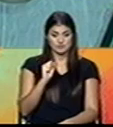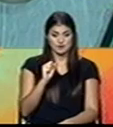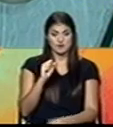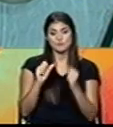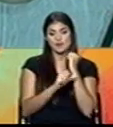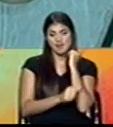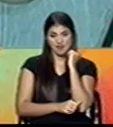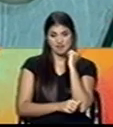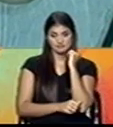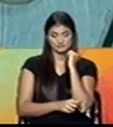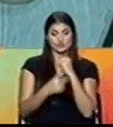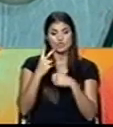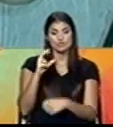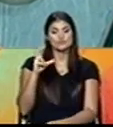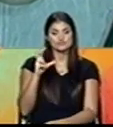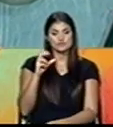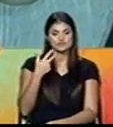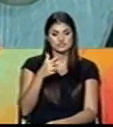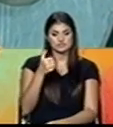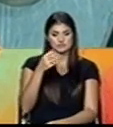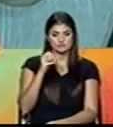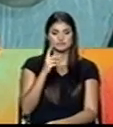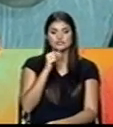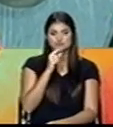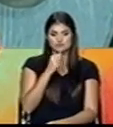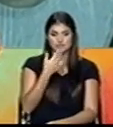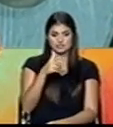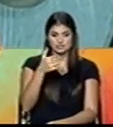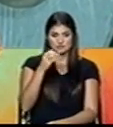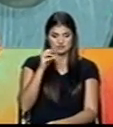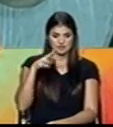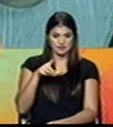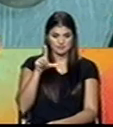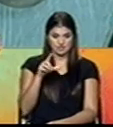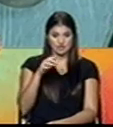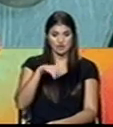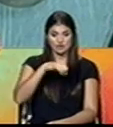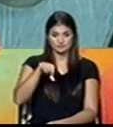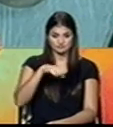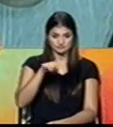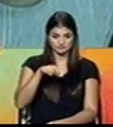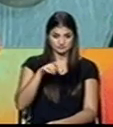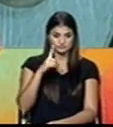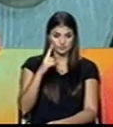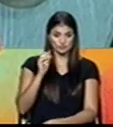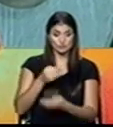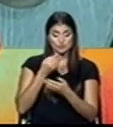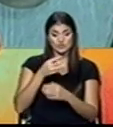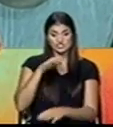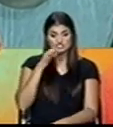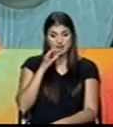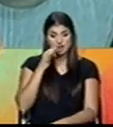gramas de bananas maduras. Dois ovos. 150 gramas de açúcar. 150 ml de óleo. Uma colher de chá de